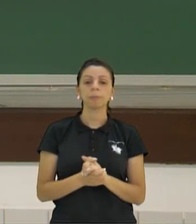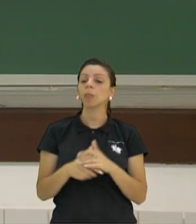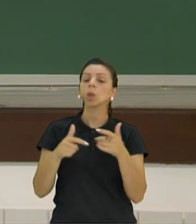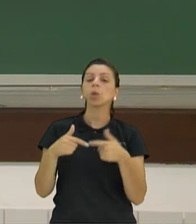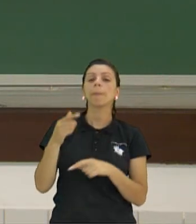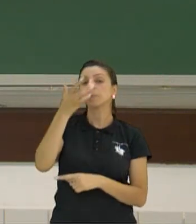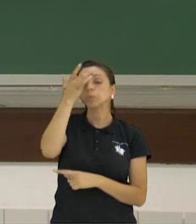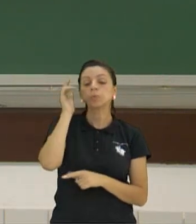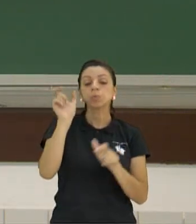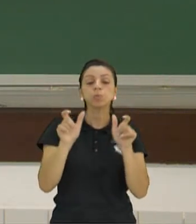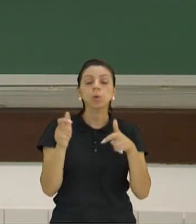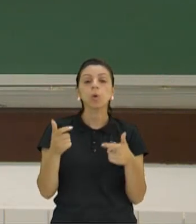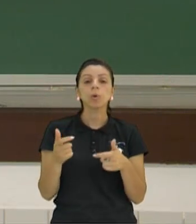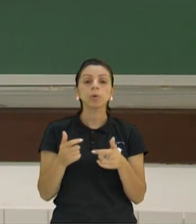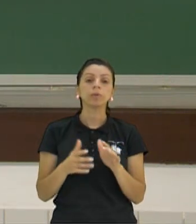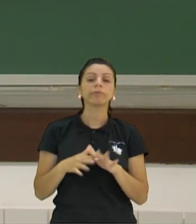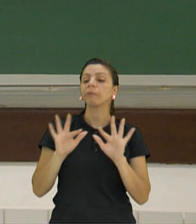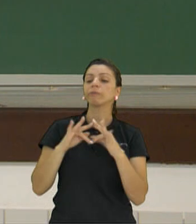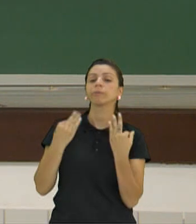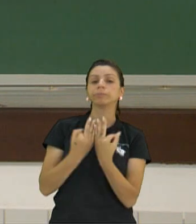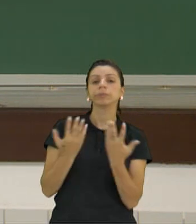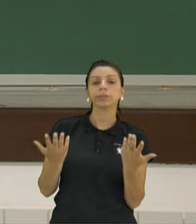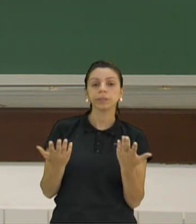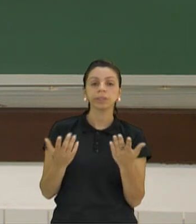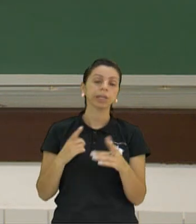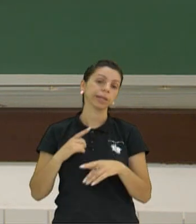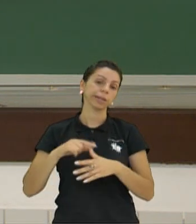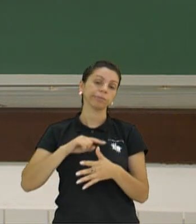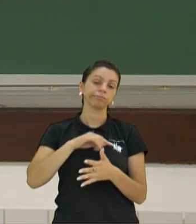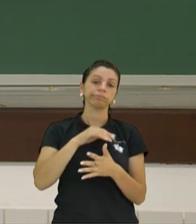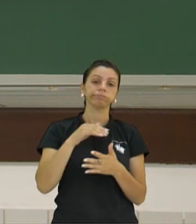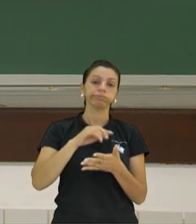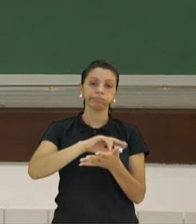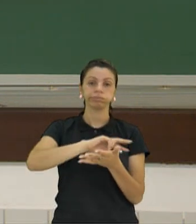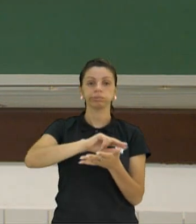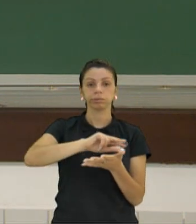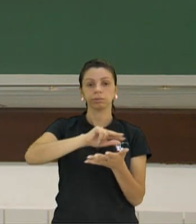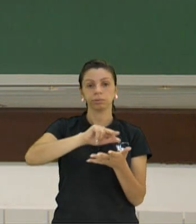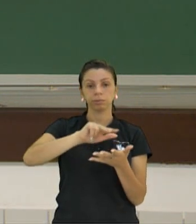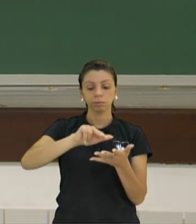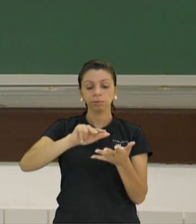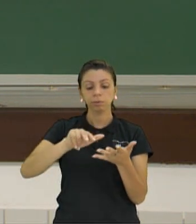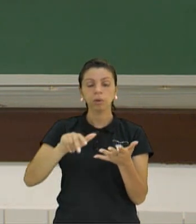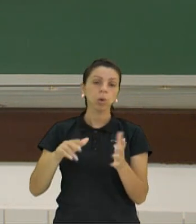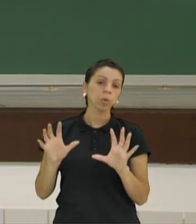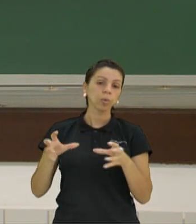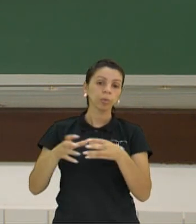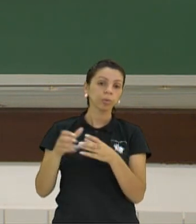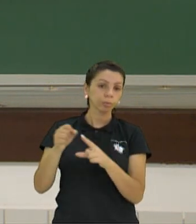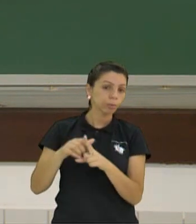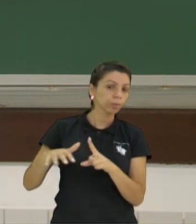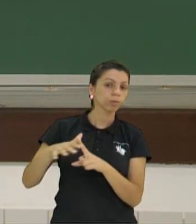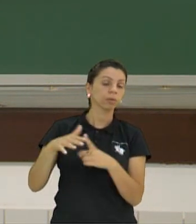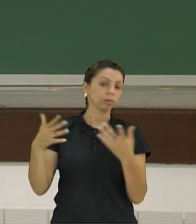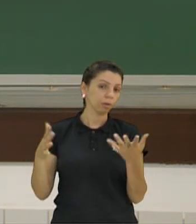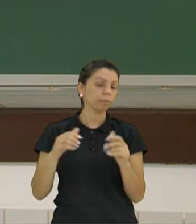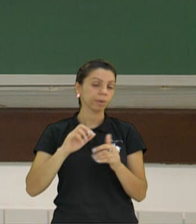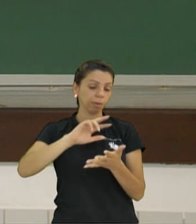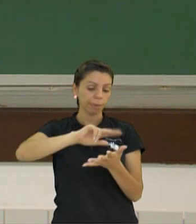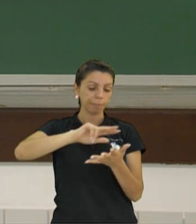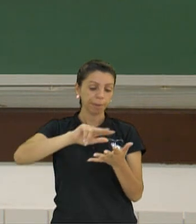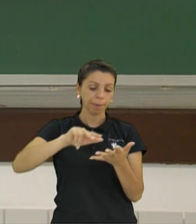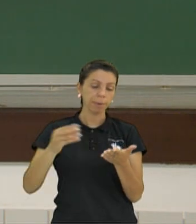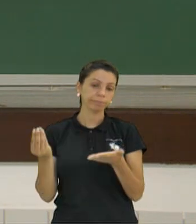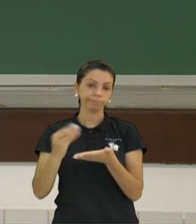quem? Com que família? Tudo isso, né? Com que grupo social começou? Tudo isso você pode